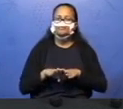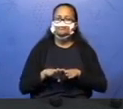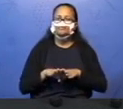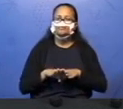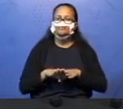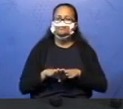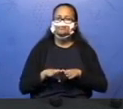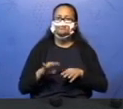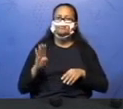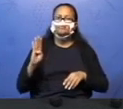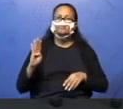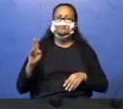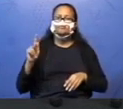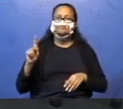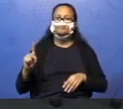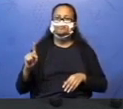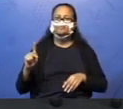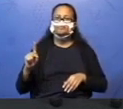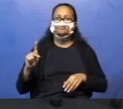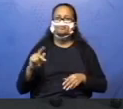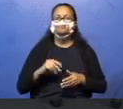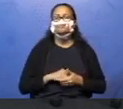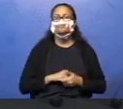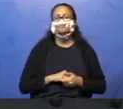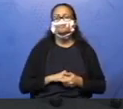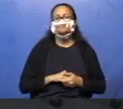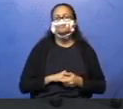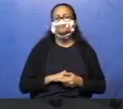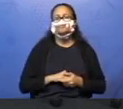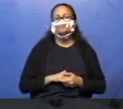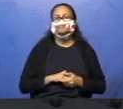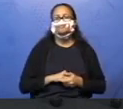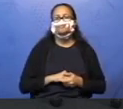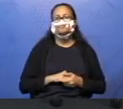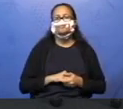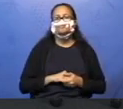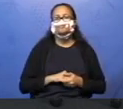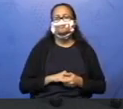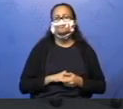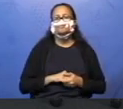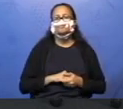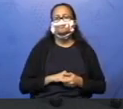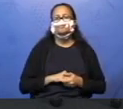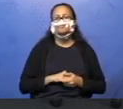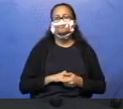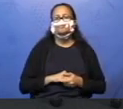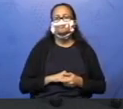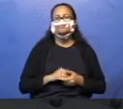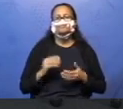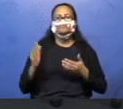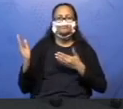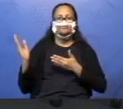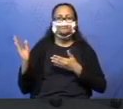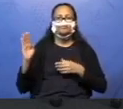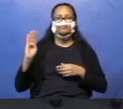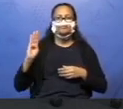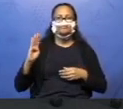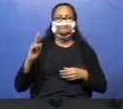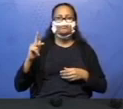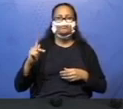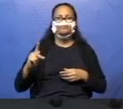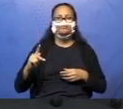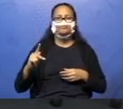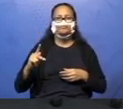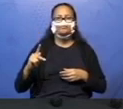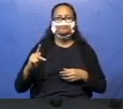B. Tá vendo que estava fechado? Que é o B e o P também, ó.